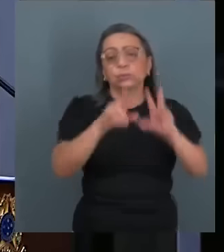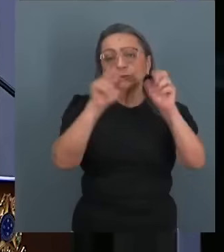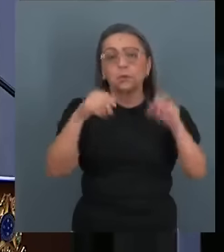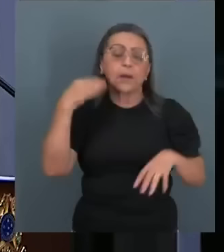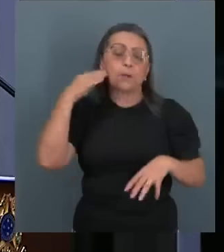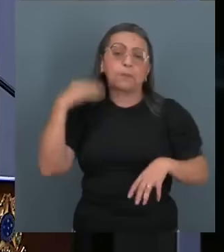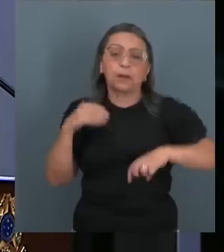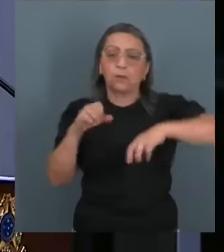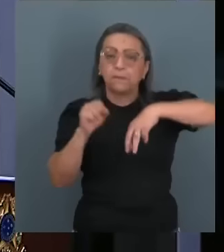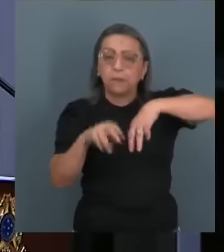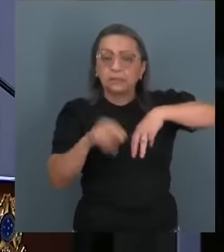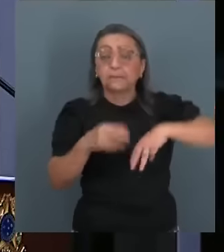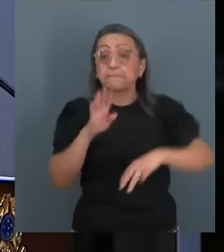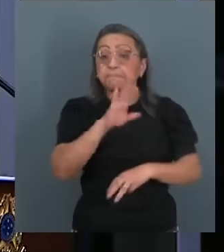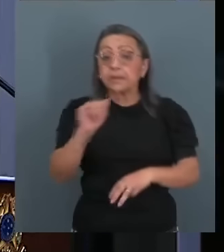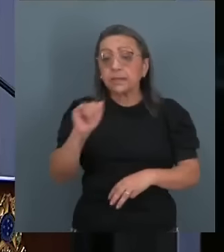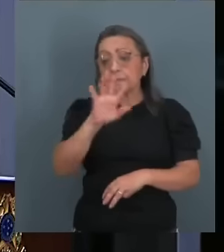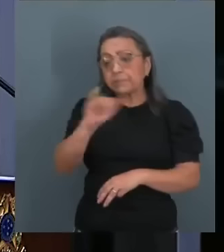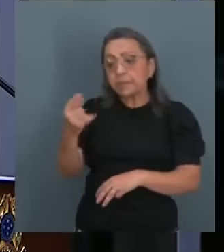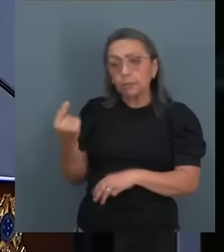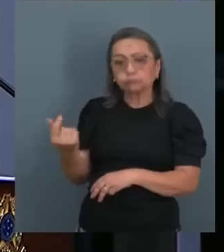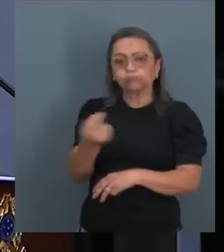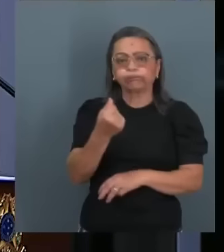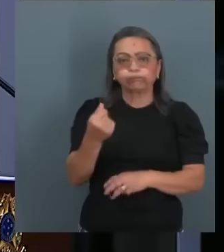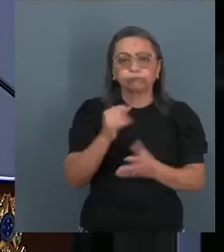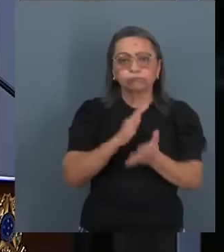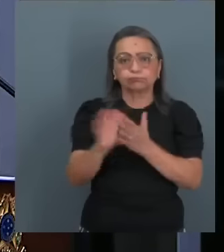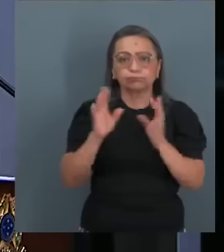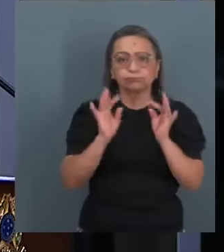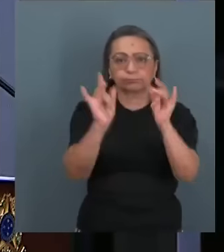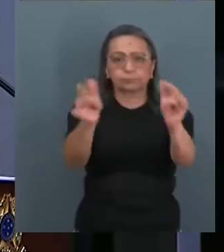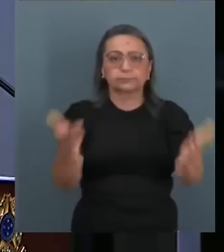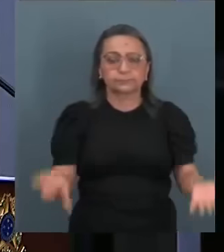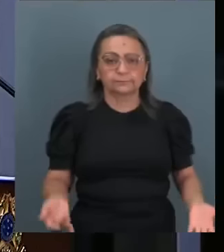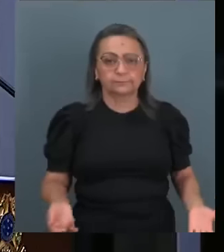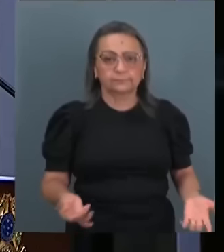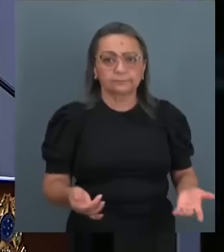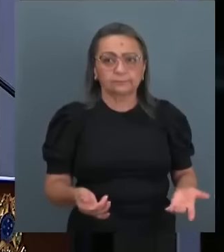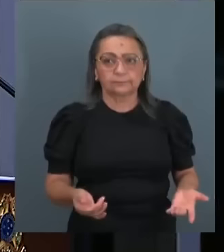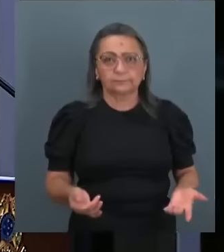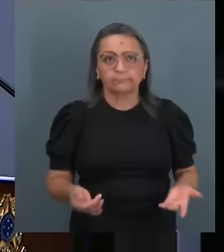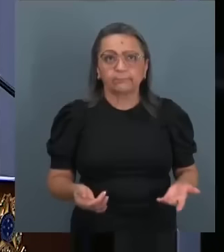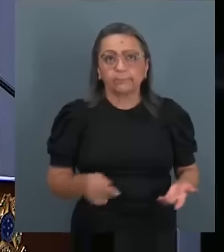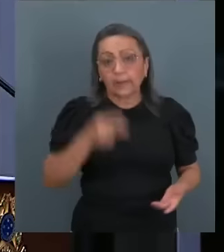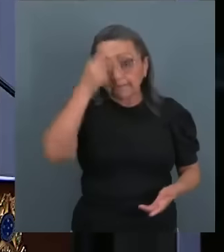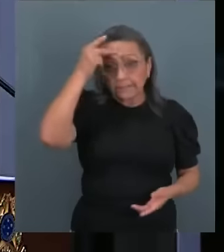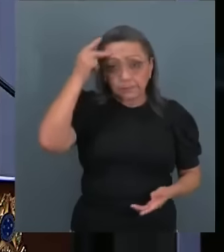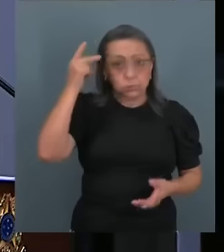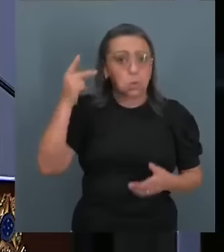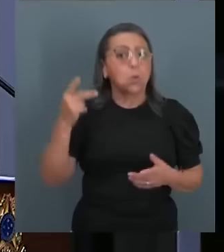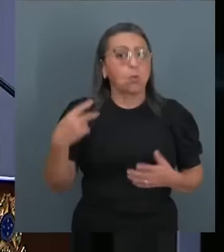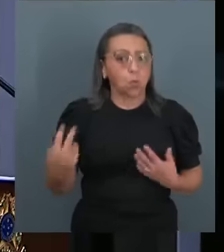Banco Master, com bilhões e bilhões, com gente